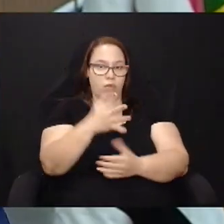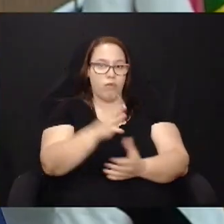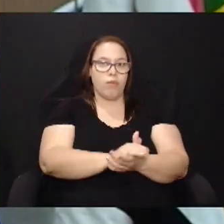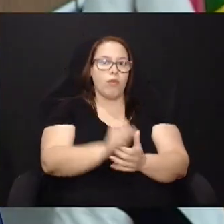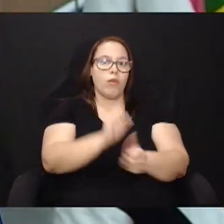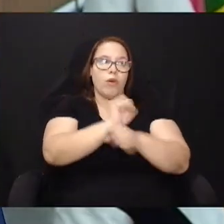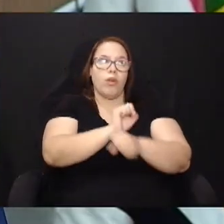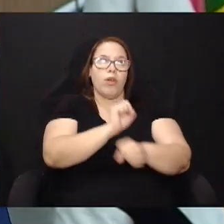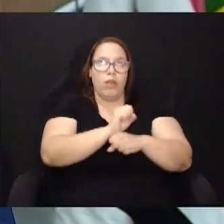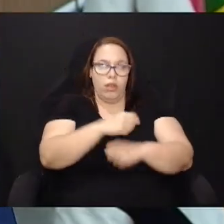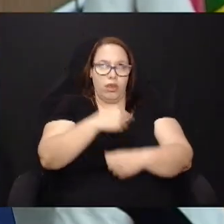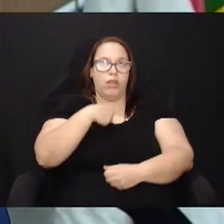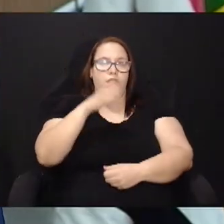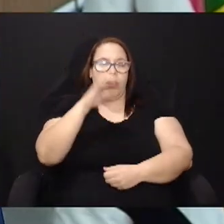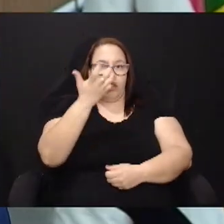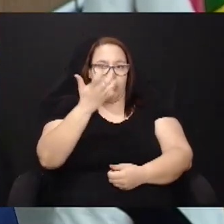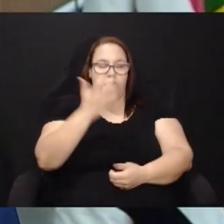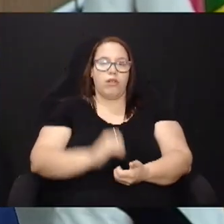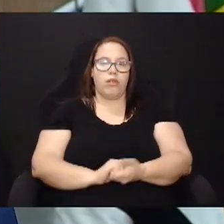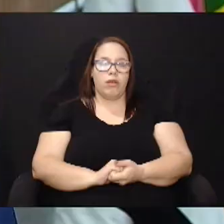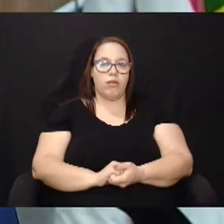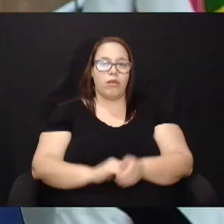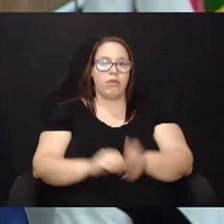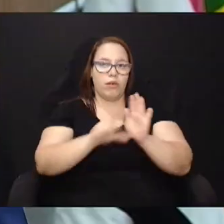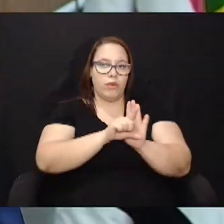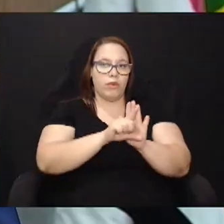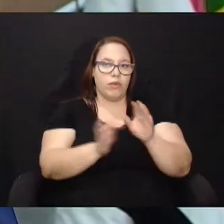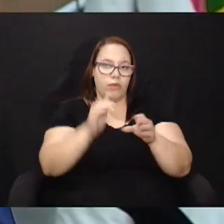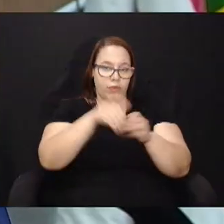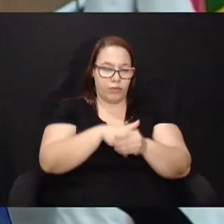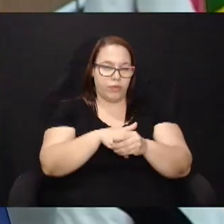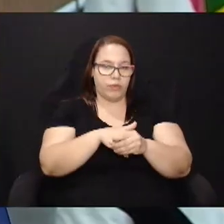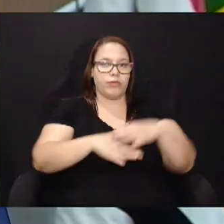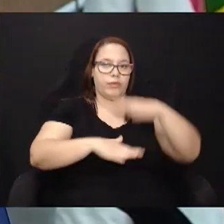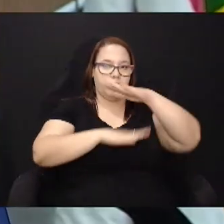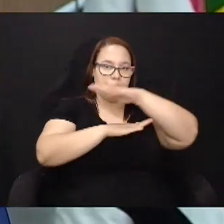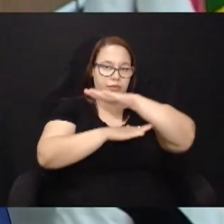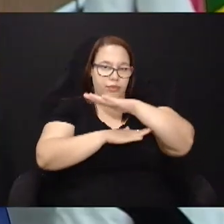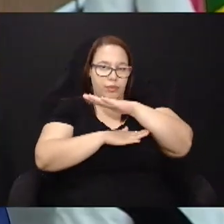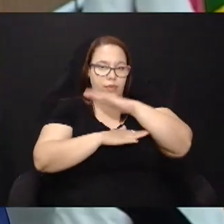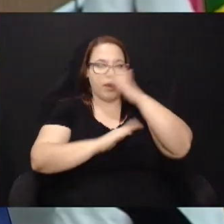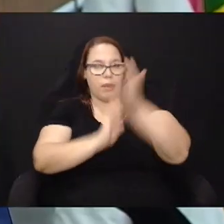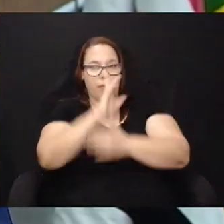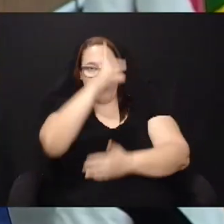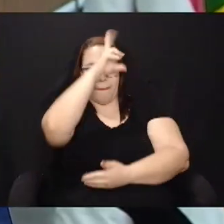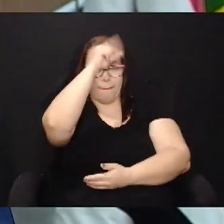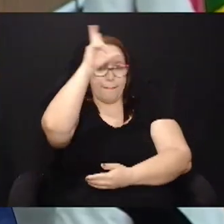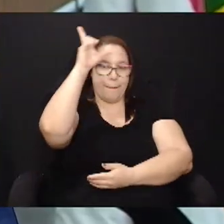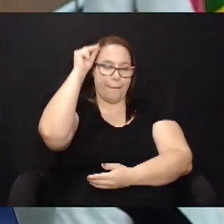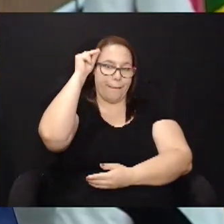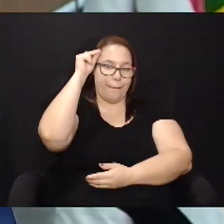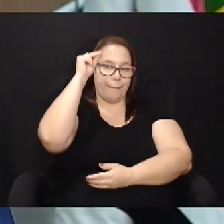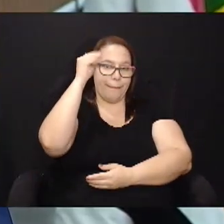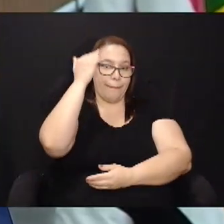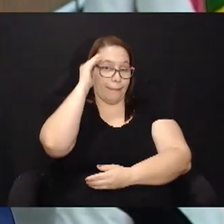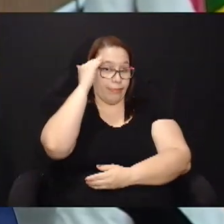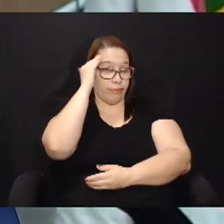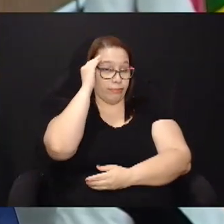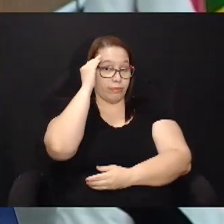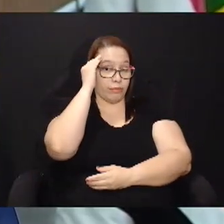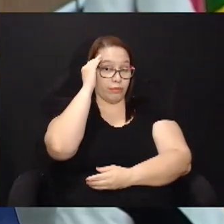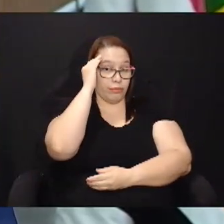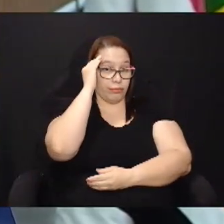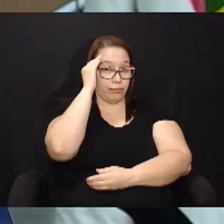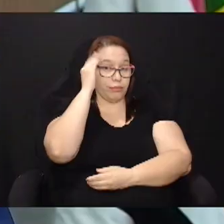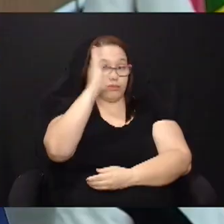isso aconteça. Espero que essa lei aqui seja votada por essa casa e seja sancionada pelo prefeito, entendeu? Para a gente dar essa gratuidade a